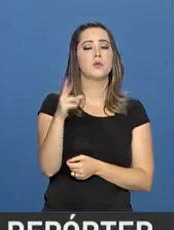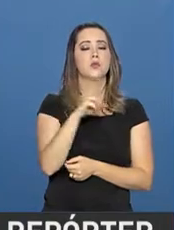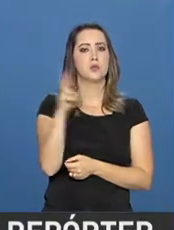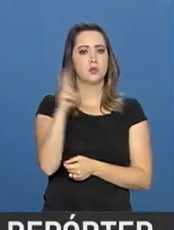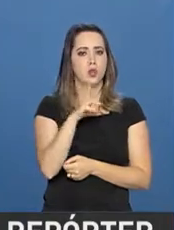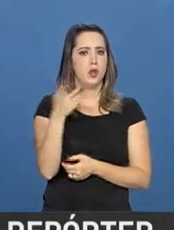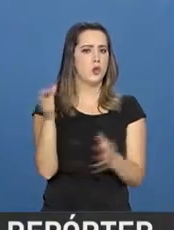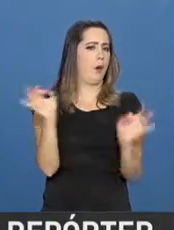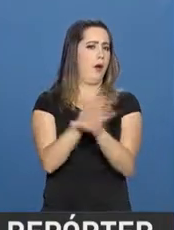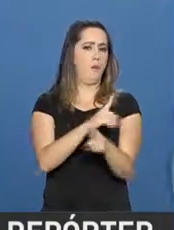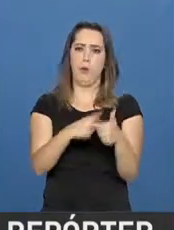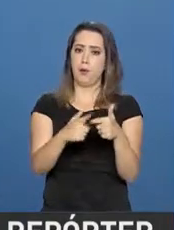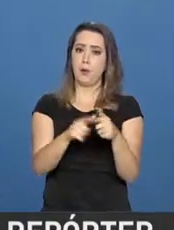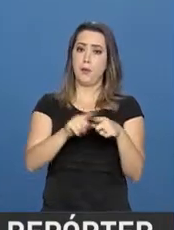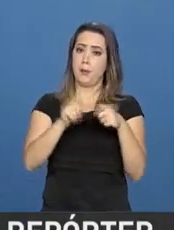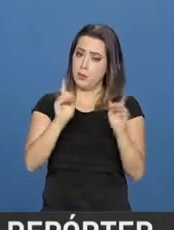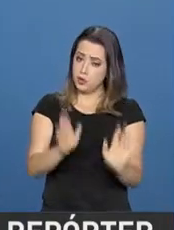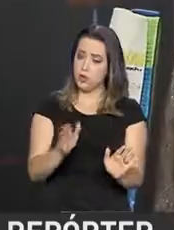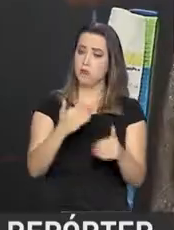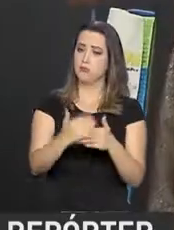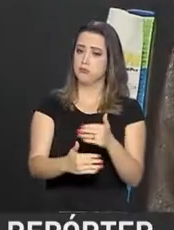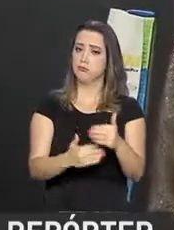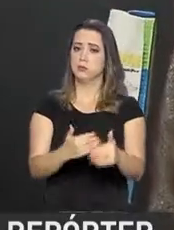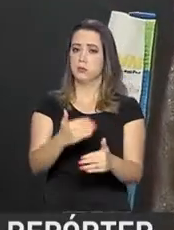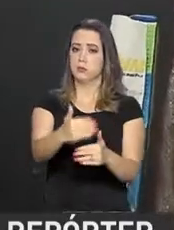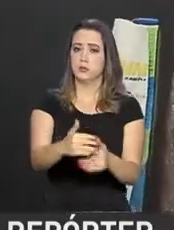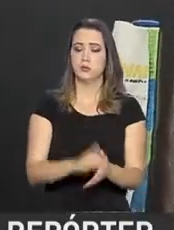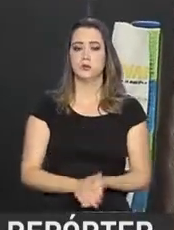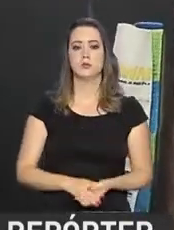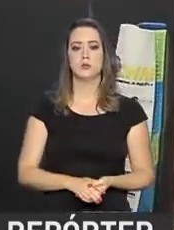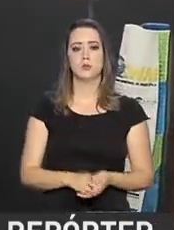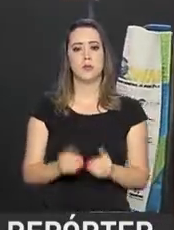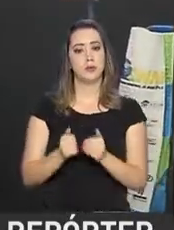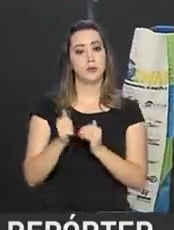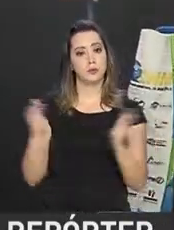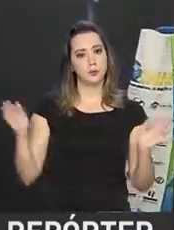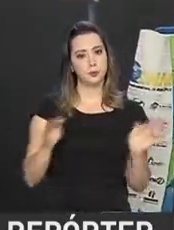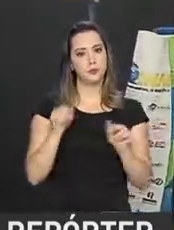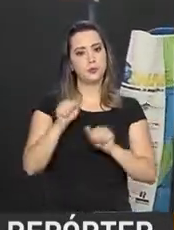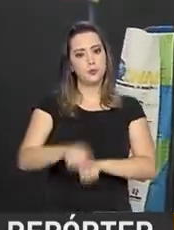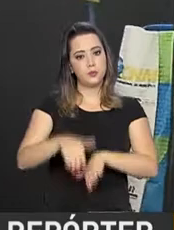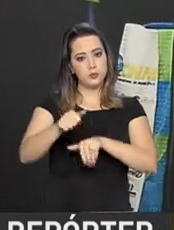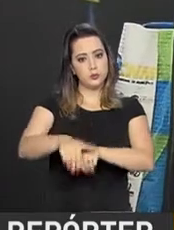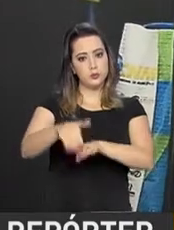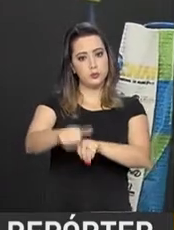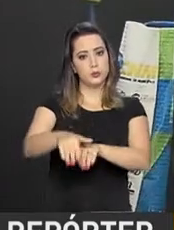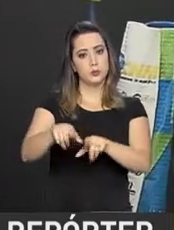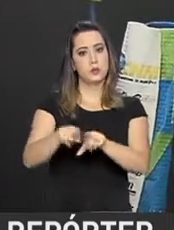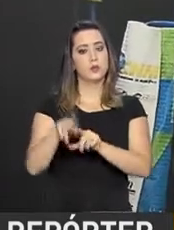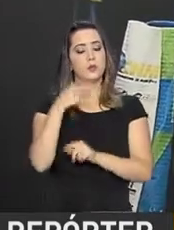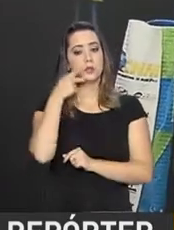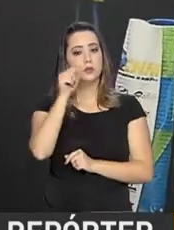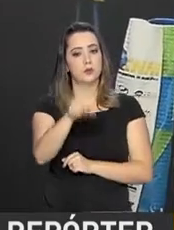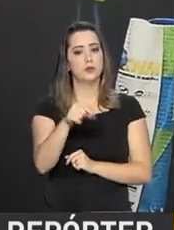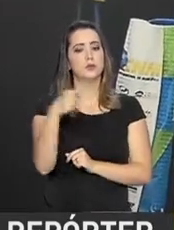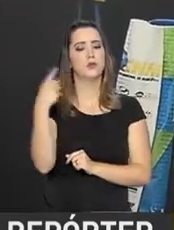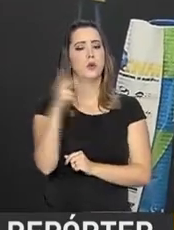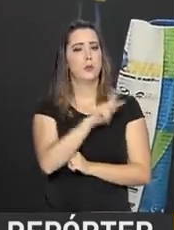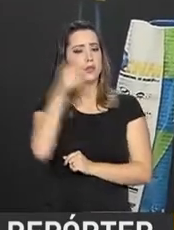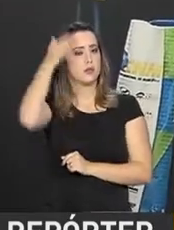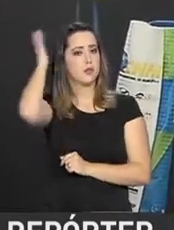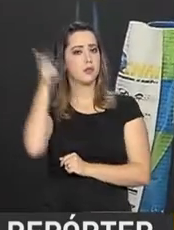para requalificar essa relação federativa. Na abertura da marcha, o presidente Michel Temer destacou a importância